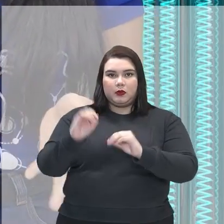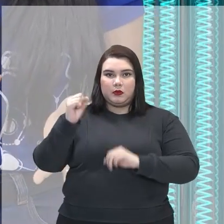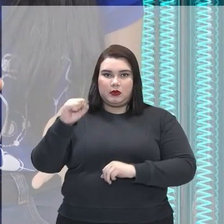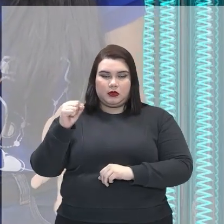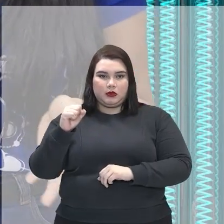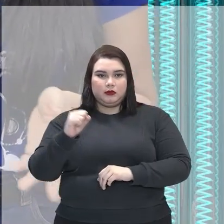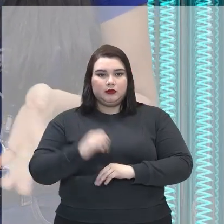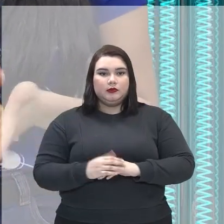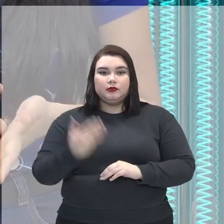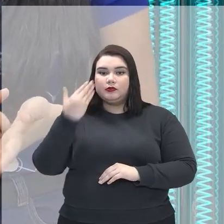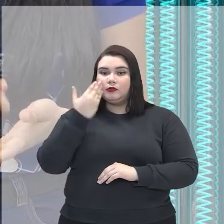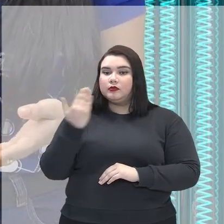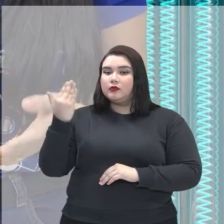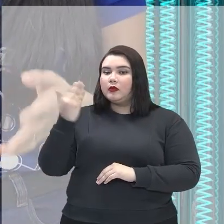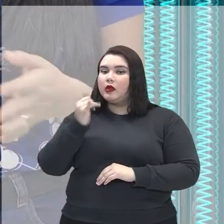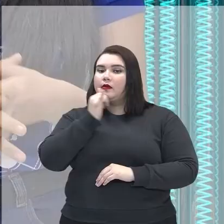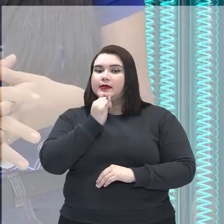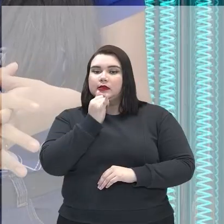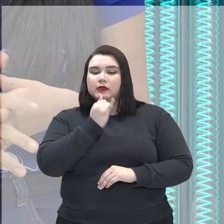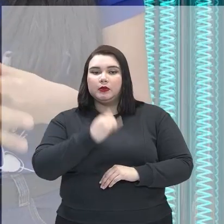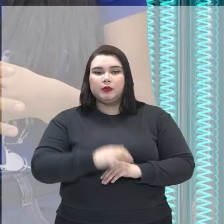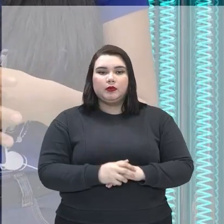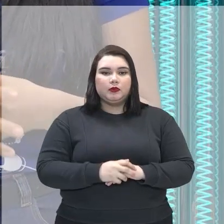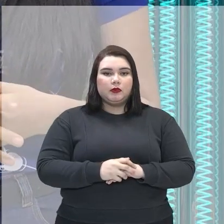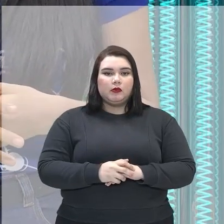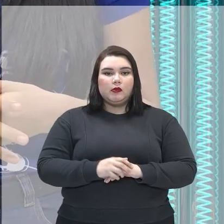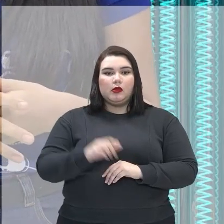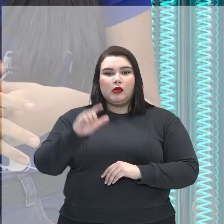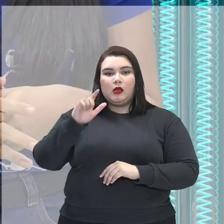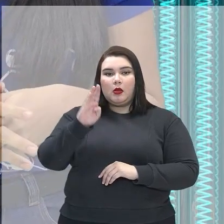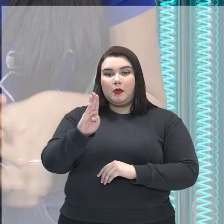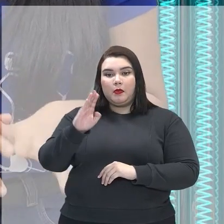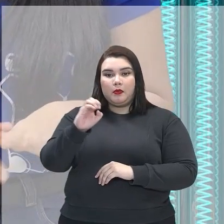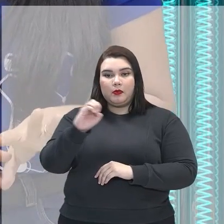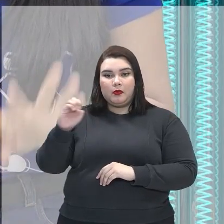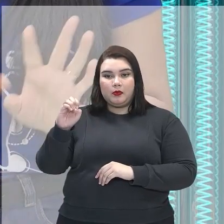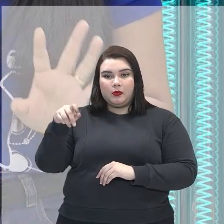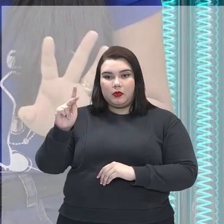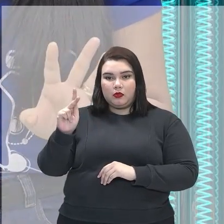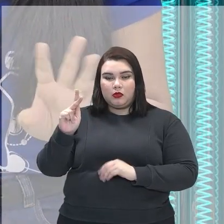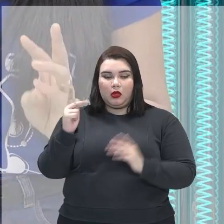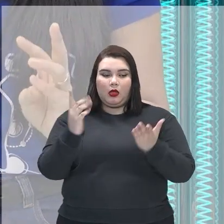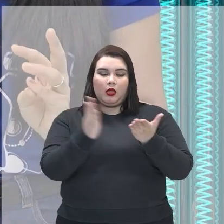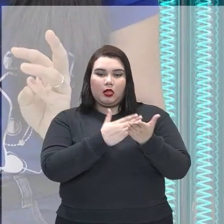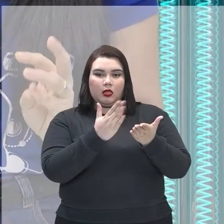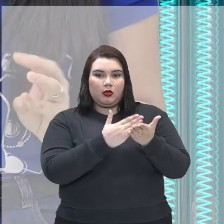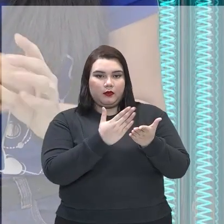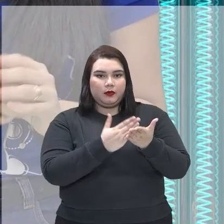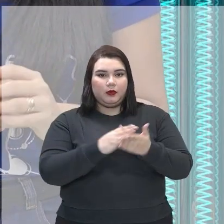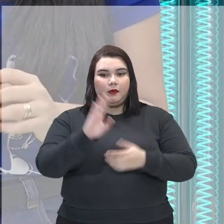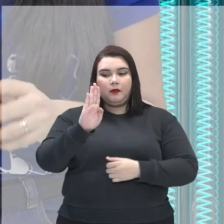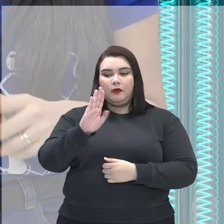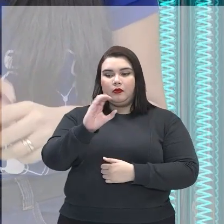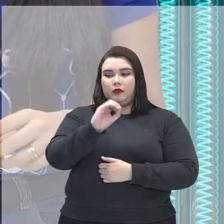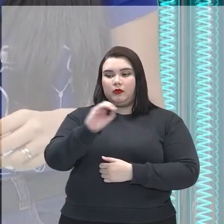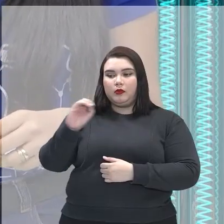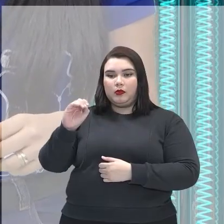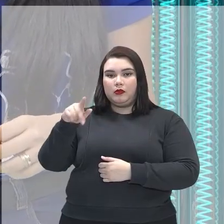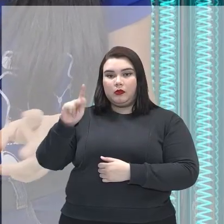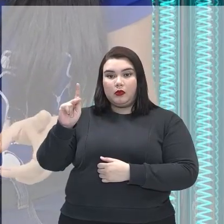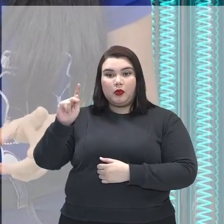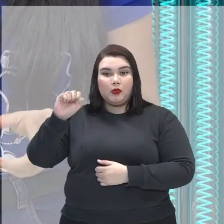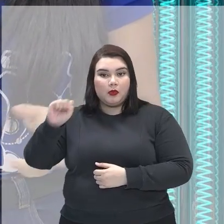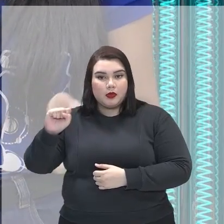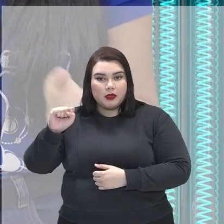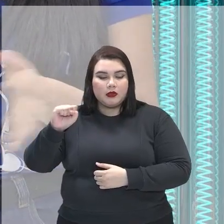aí, book, livro, books, livros, ok? A regra geral é essa, acrescentar o S,